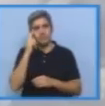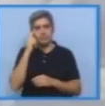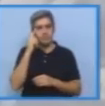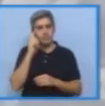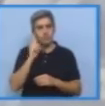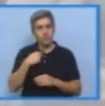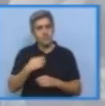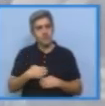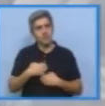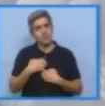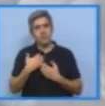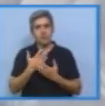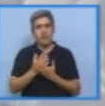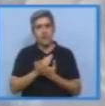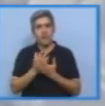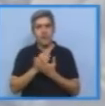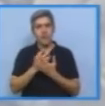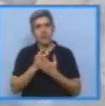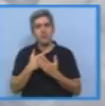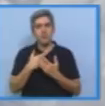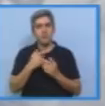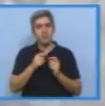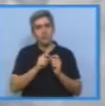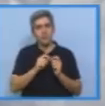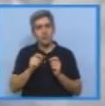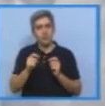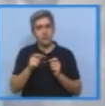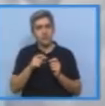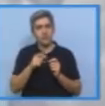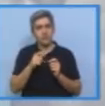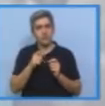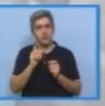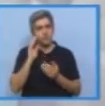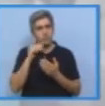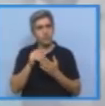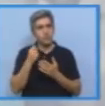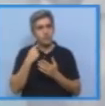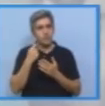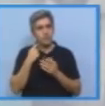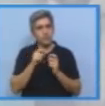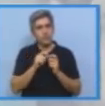habitou-me, e essa dúvida foi-se alimentando também no período da conclusão do curso.